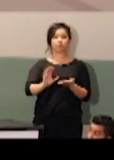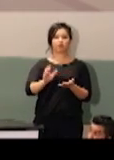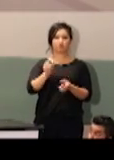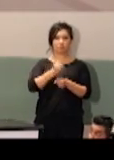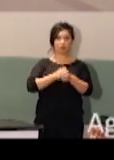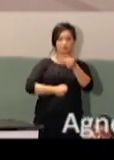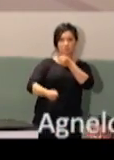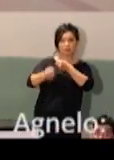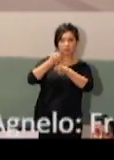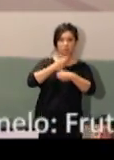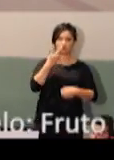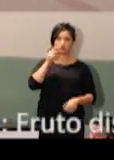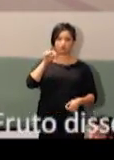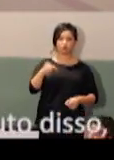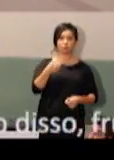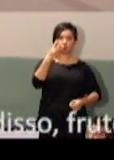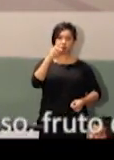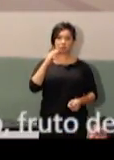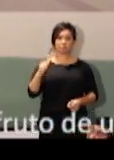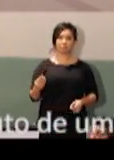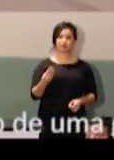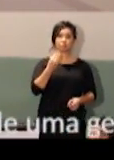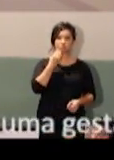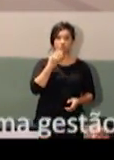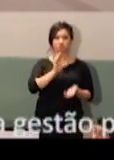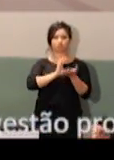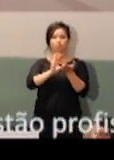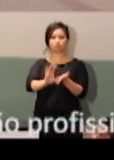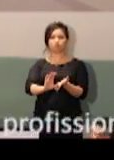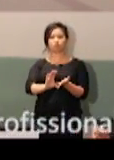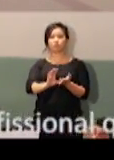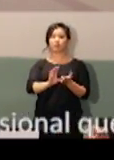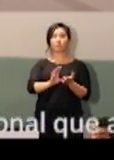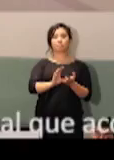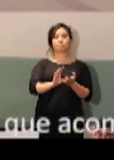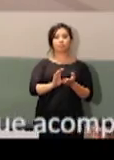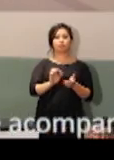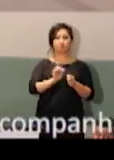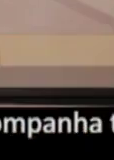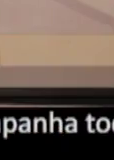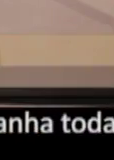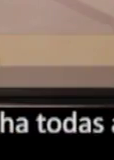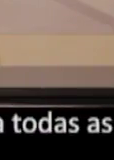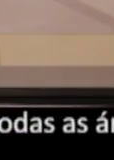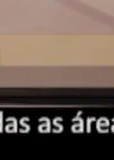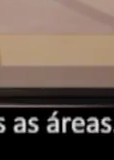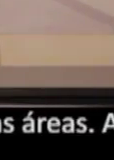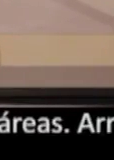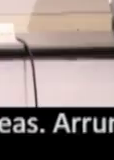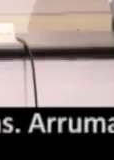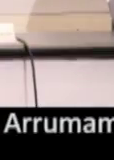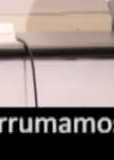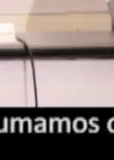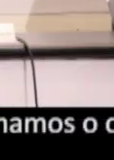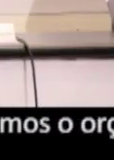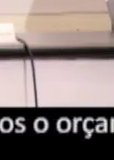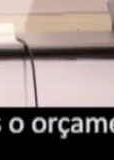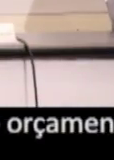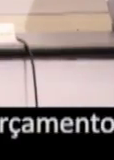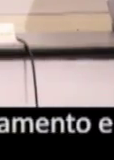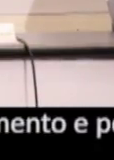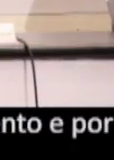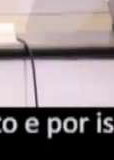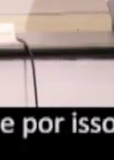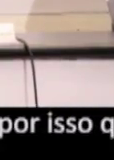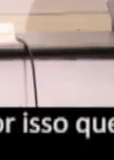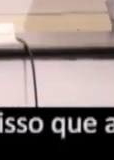bilhões de investimentos, fruto de uma gestão profissional que acompanha todas as áreas, arrumamos o orçamento e por isso que a cidade tem